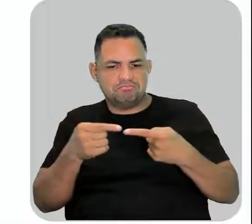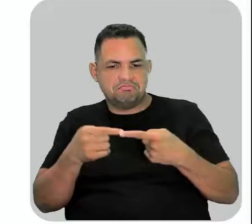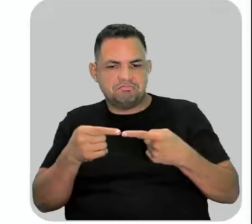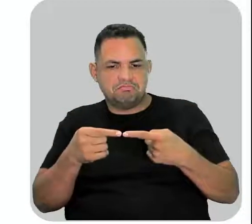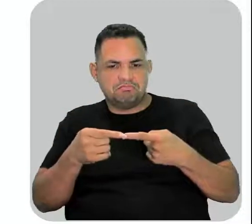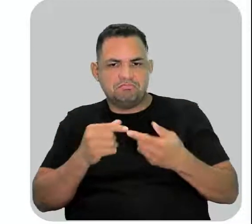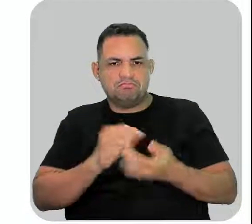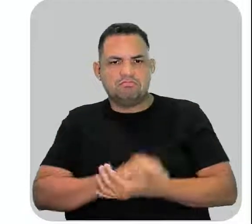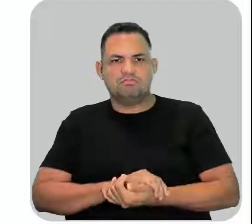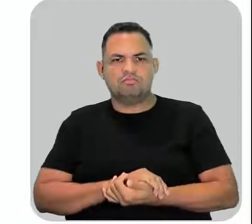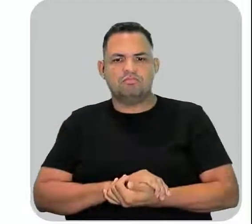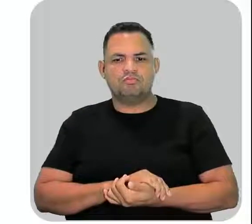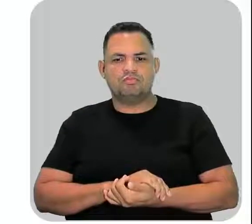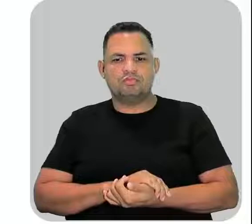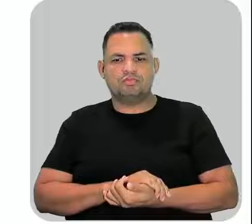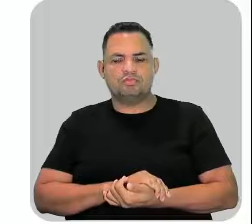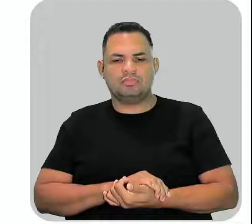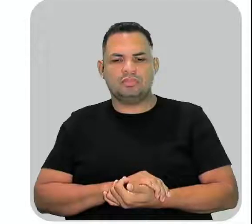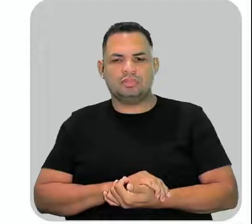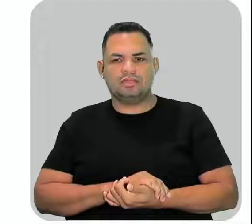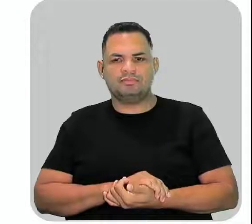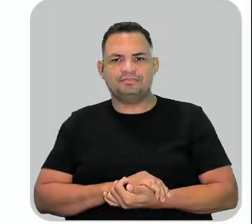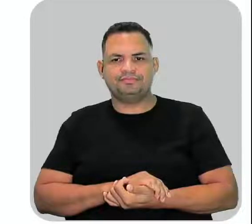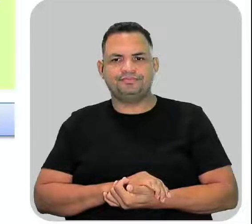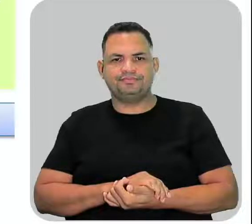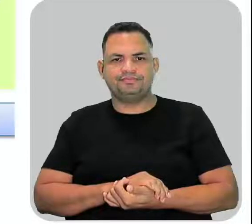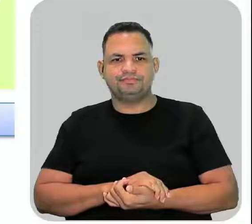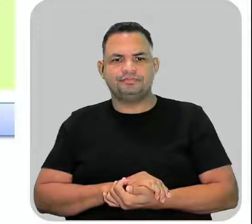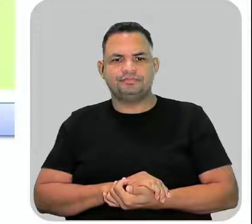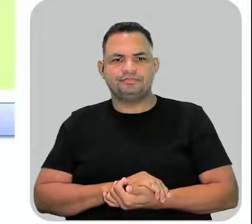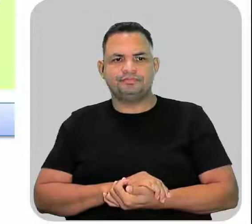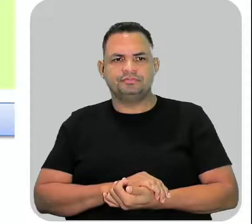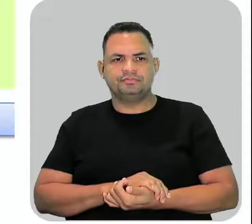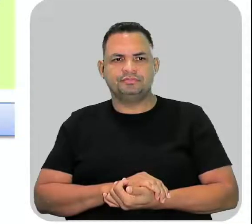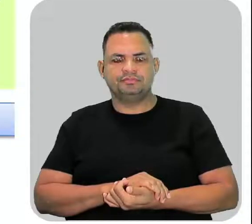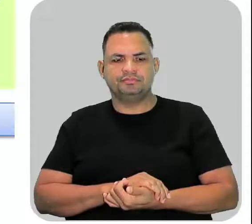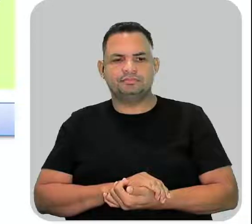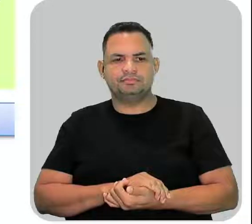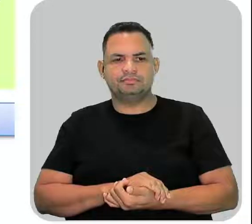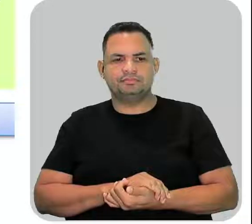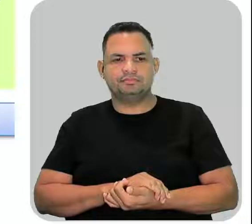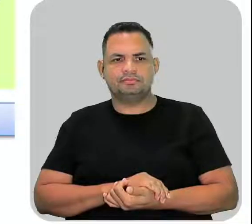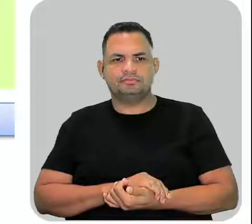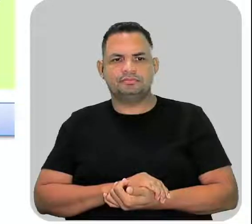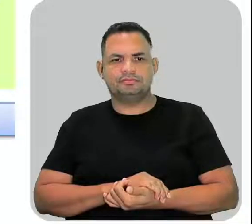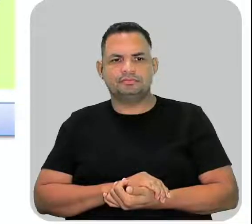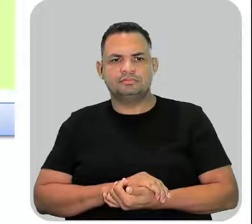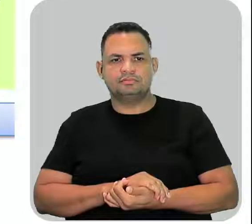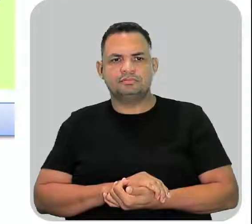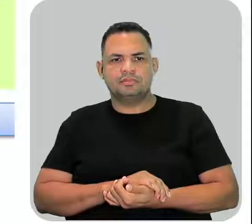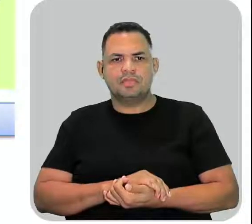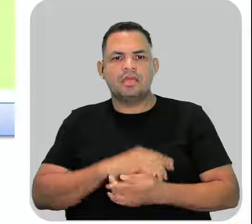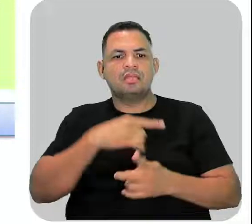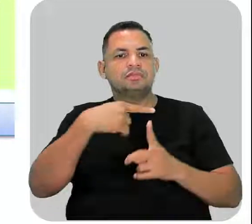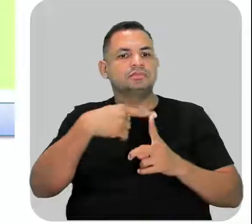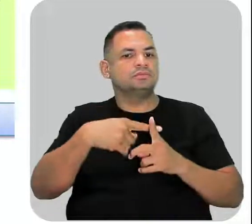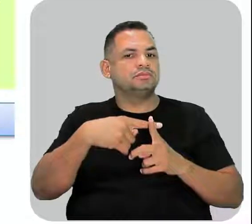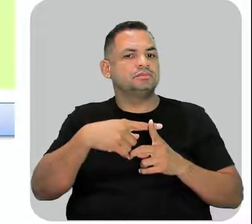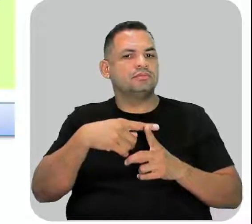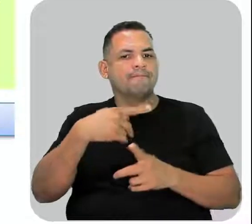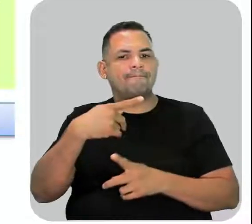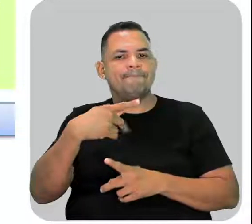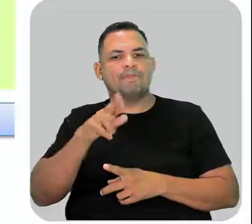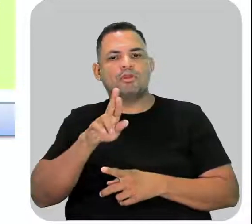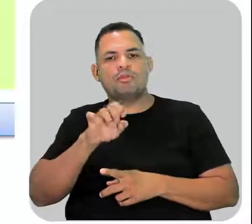eles. Né? É a nossa segunda adição. Na adição